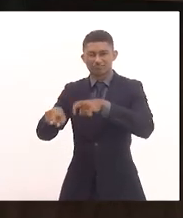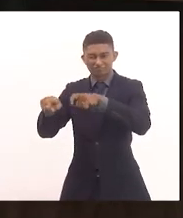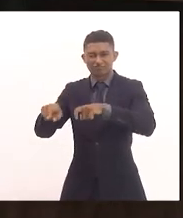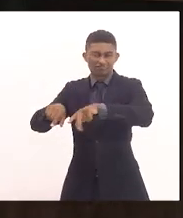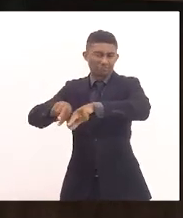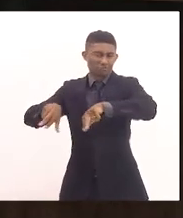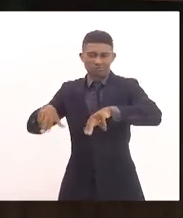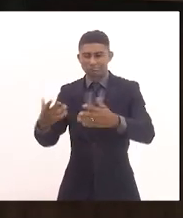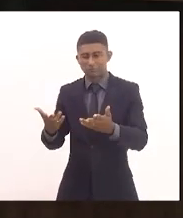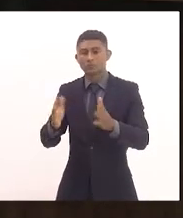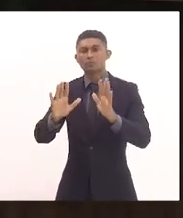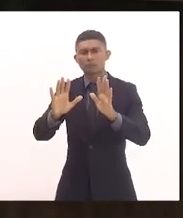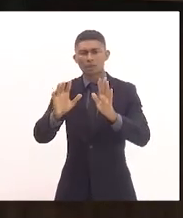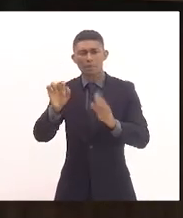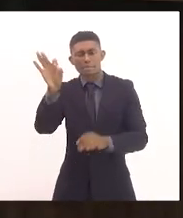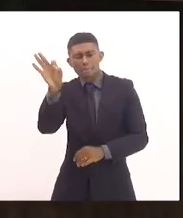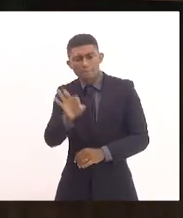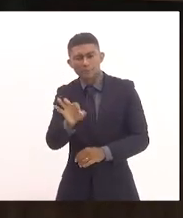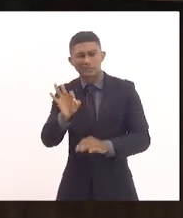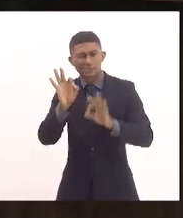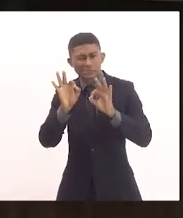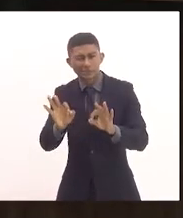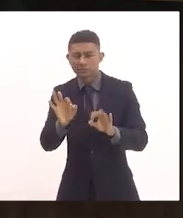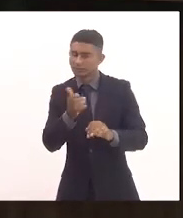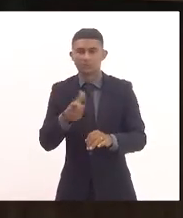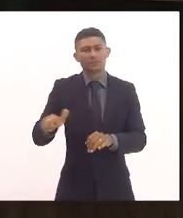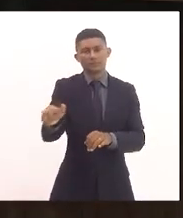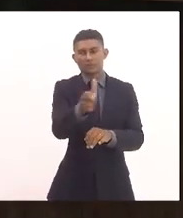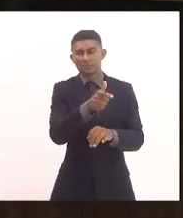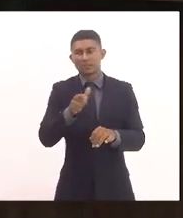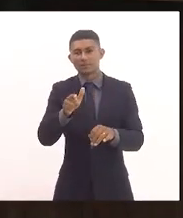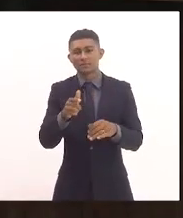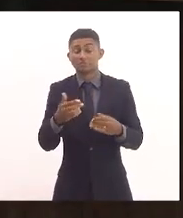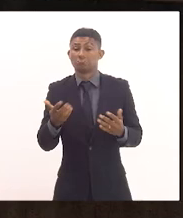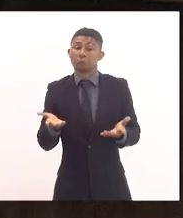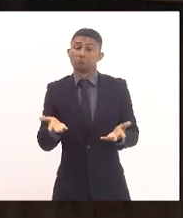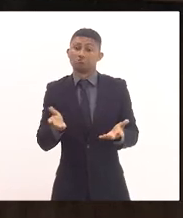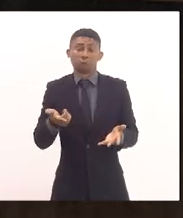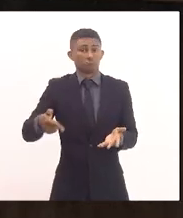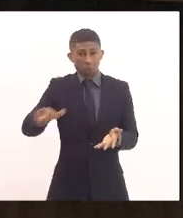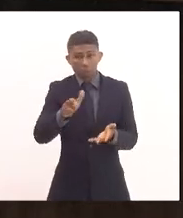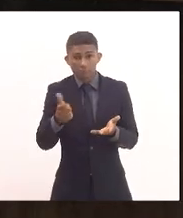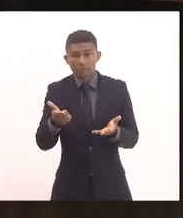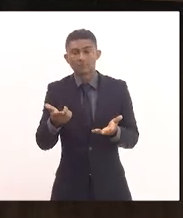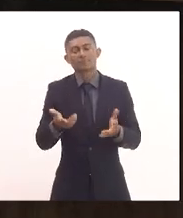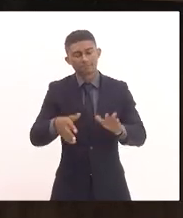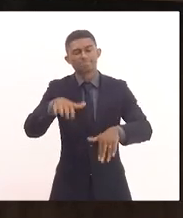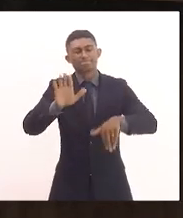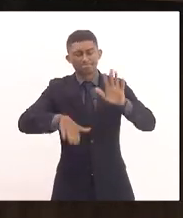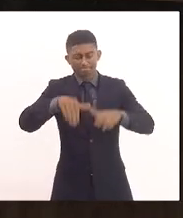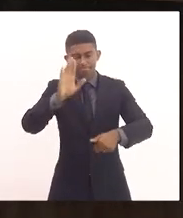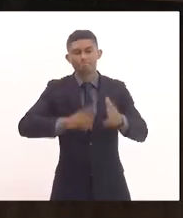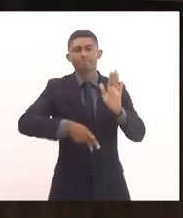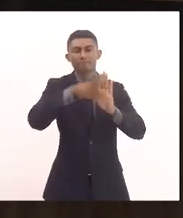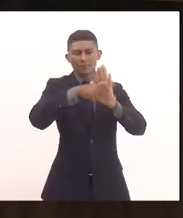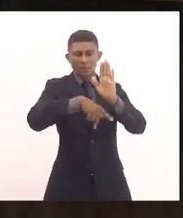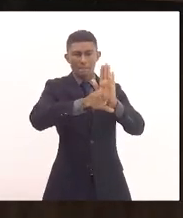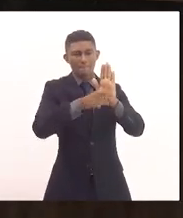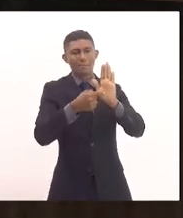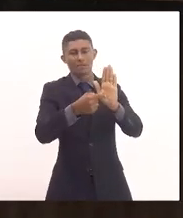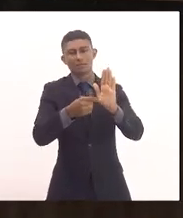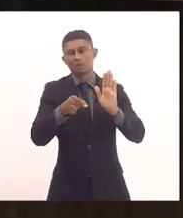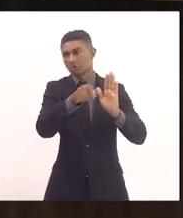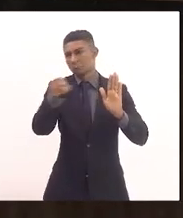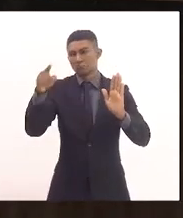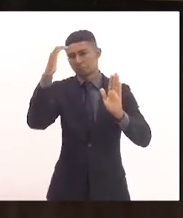percentual definido. Não havendo esse percentual definido, muitas vezes esses projetos acabam não sendo